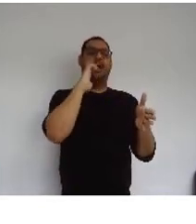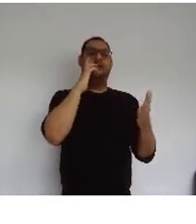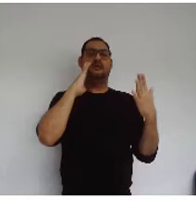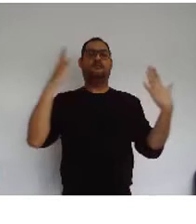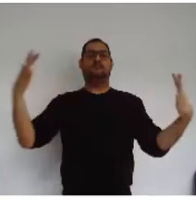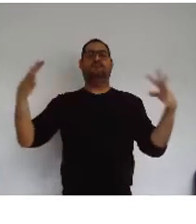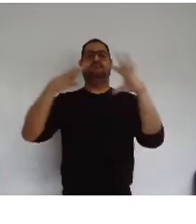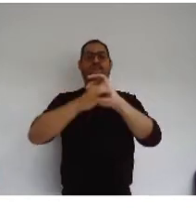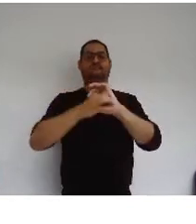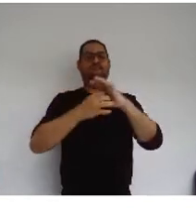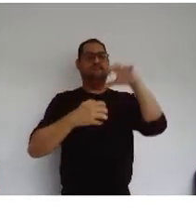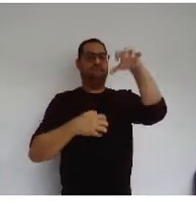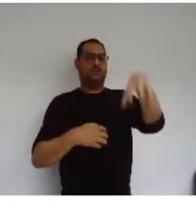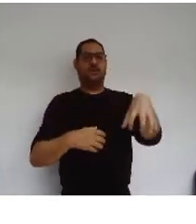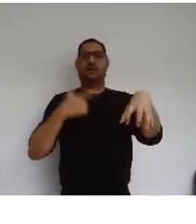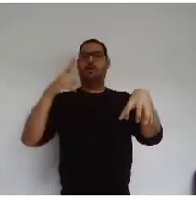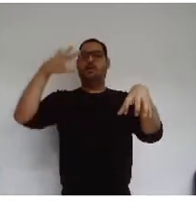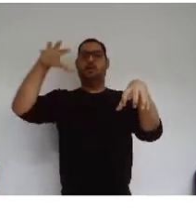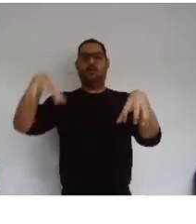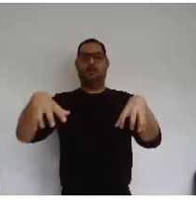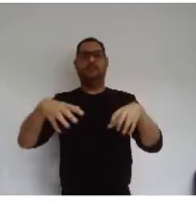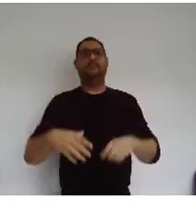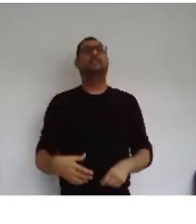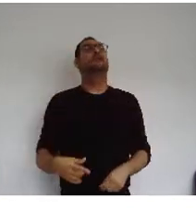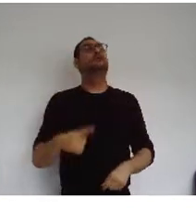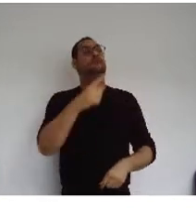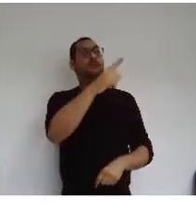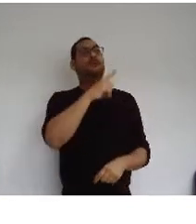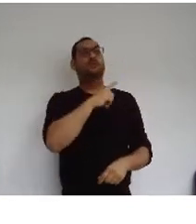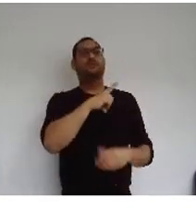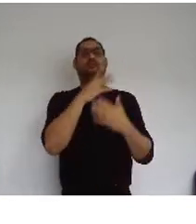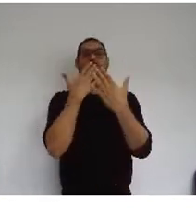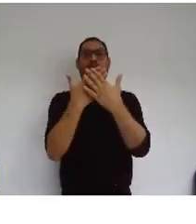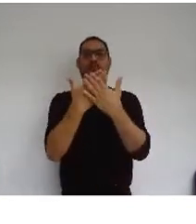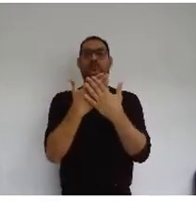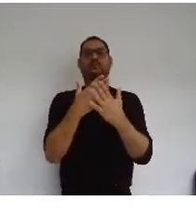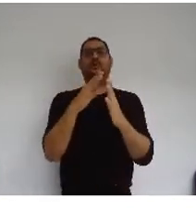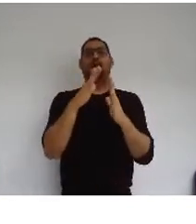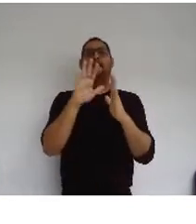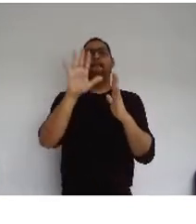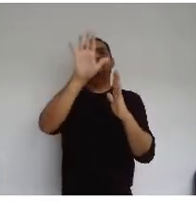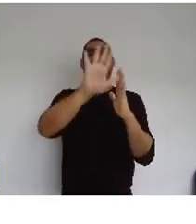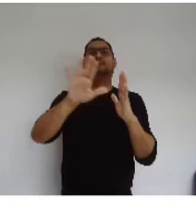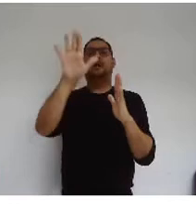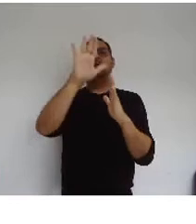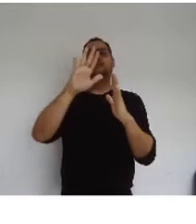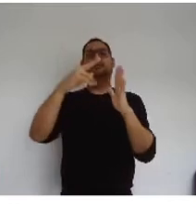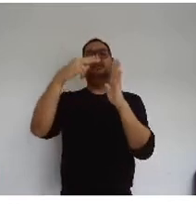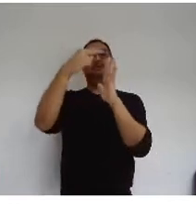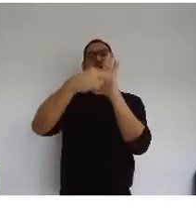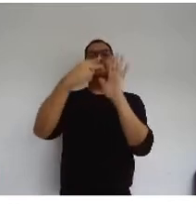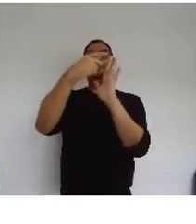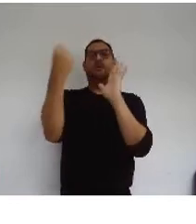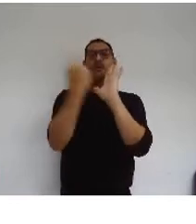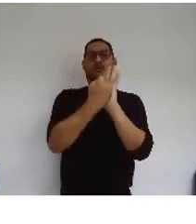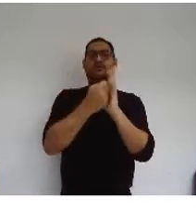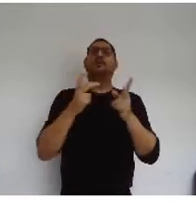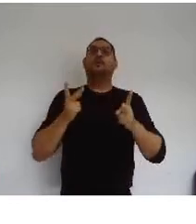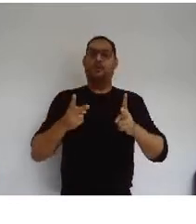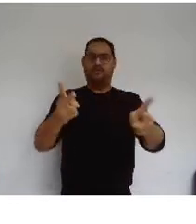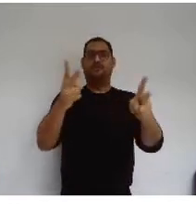lugares, apontando assim que o estudo de paisagens semióticas deve operar nas relações online e